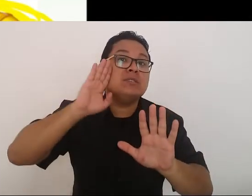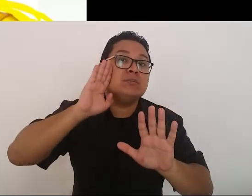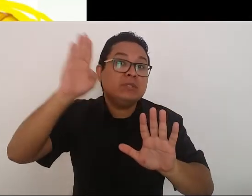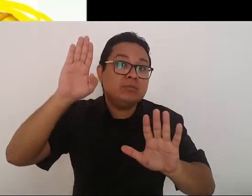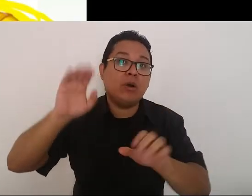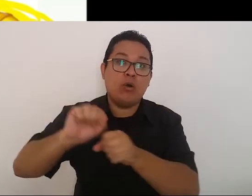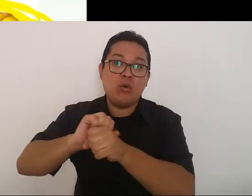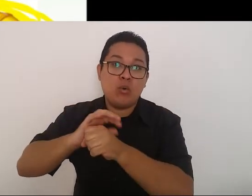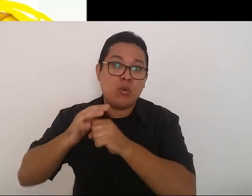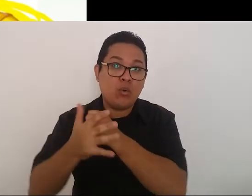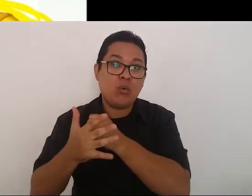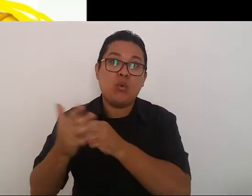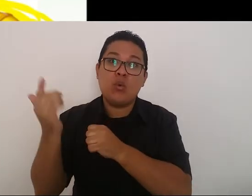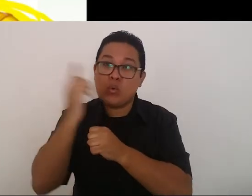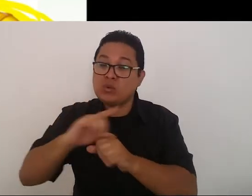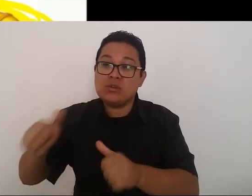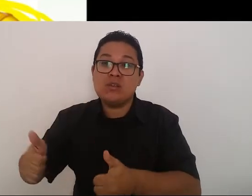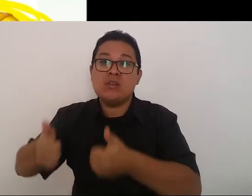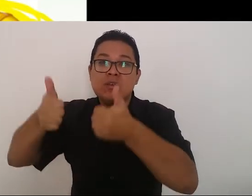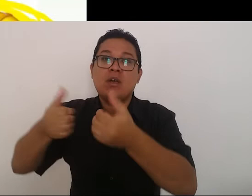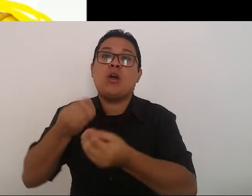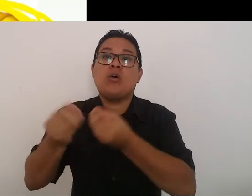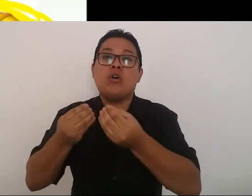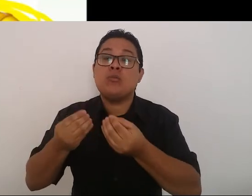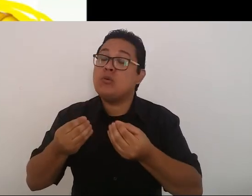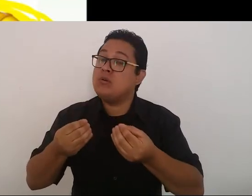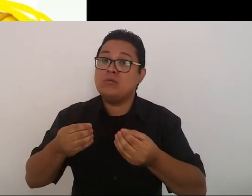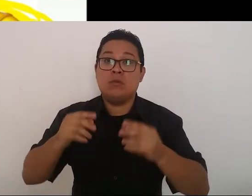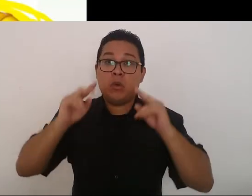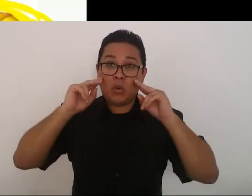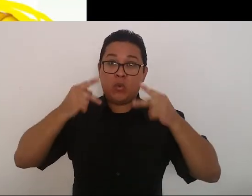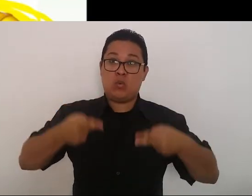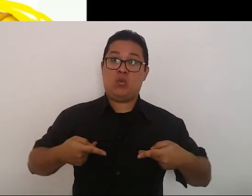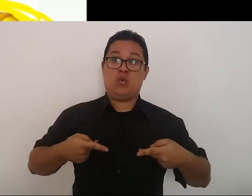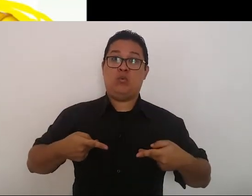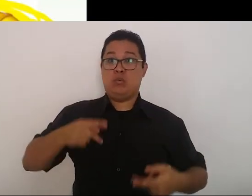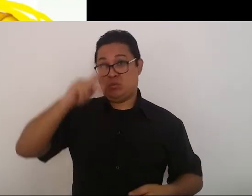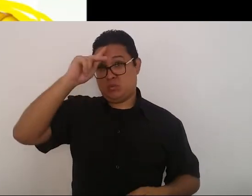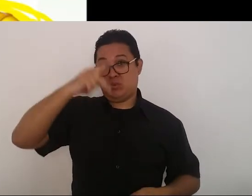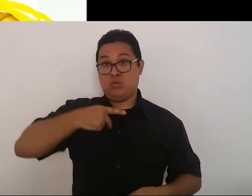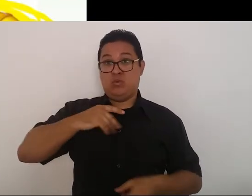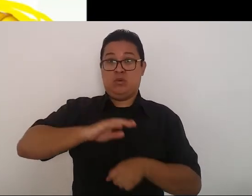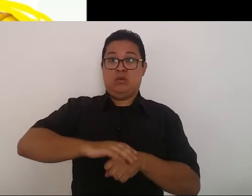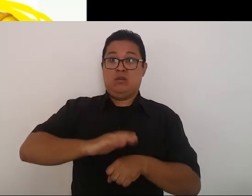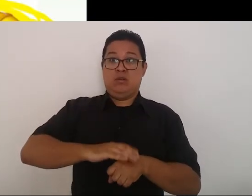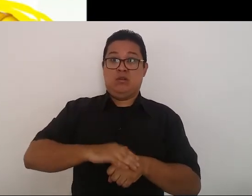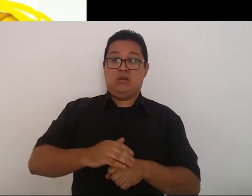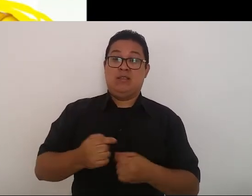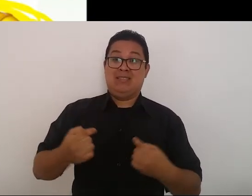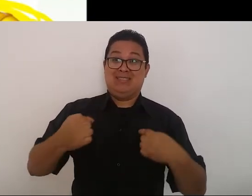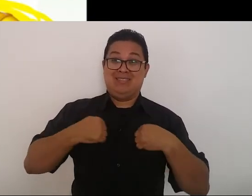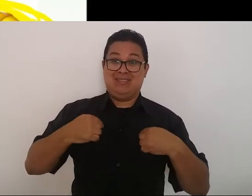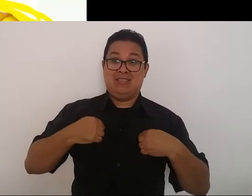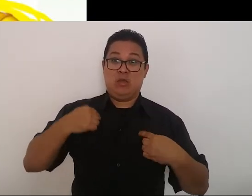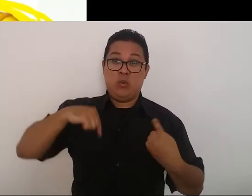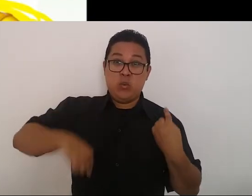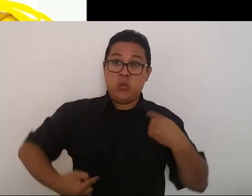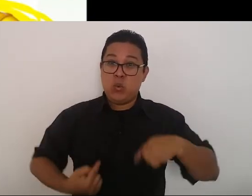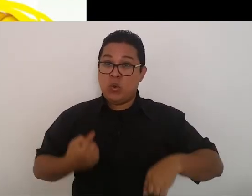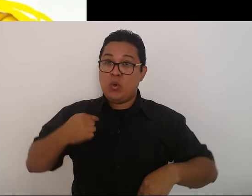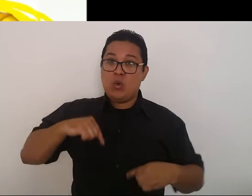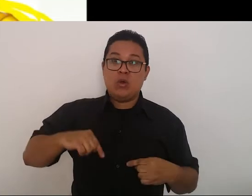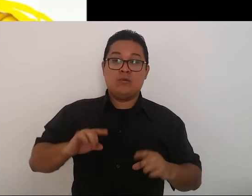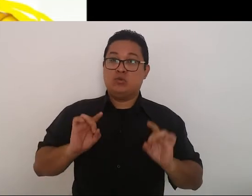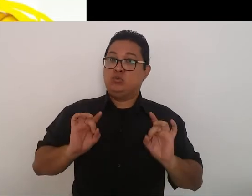é o organismo da própria pessoa, né? Porque o sistema imunológico vai atuando, a modulação da inflamação, a